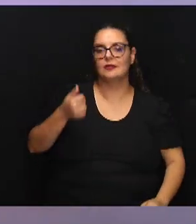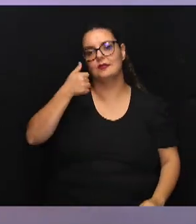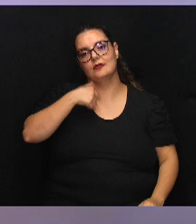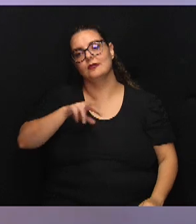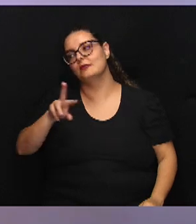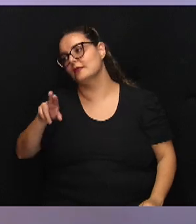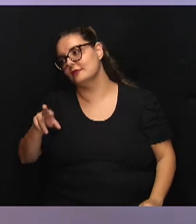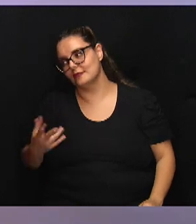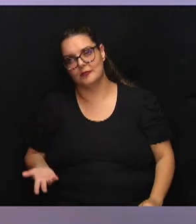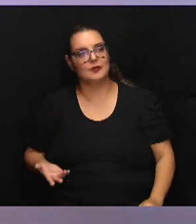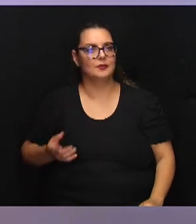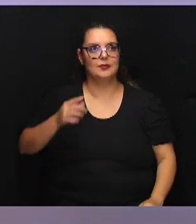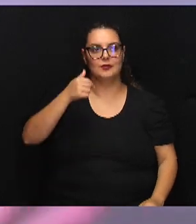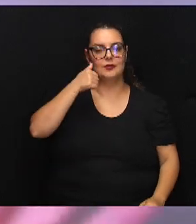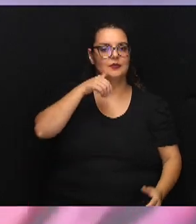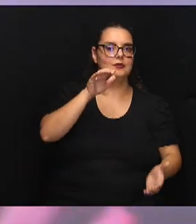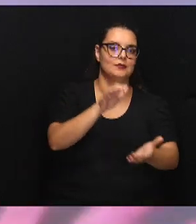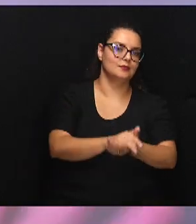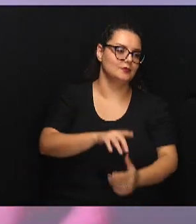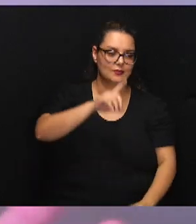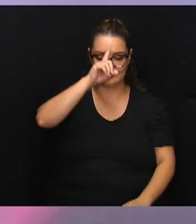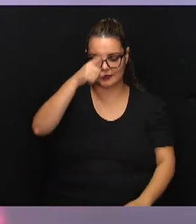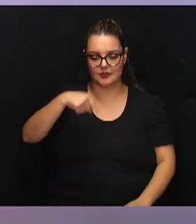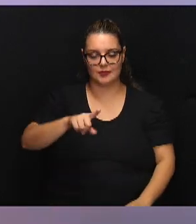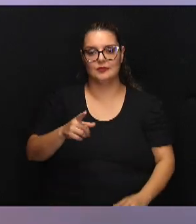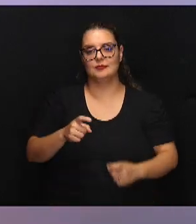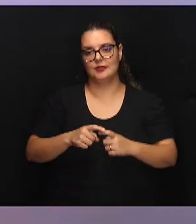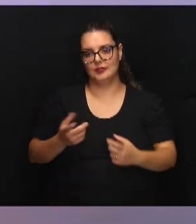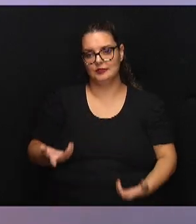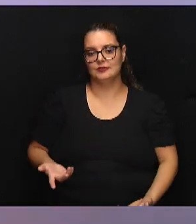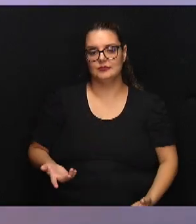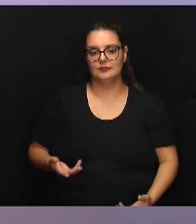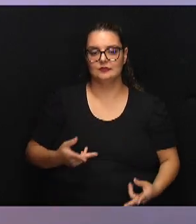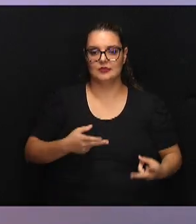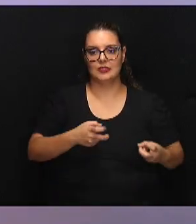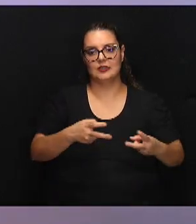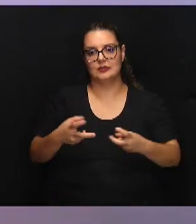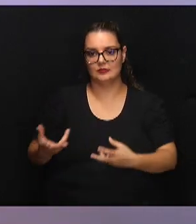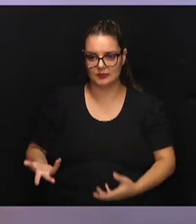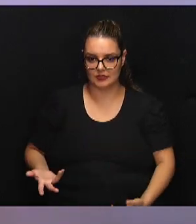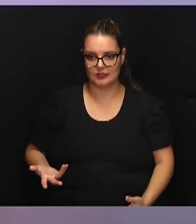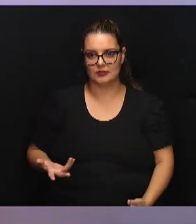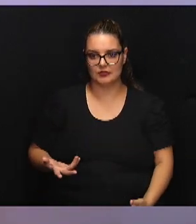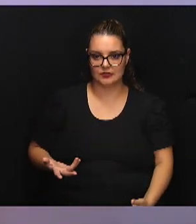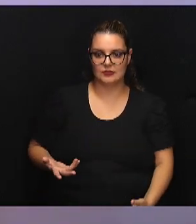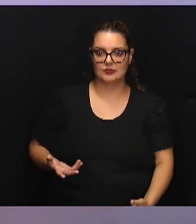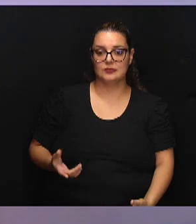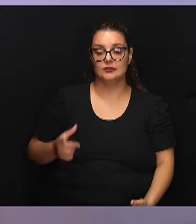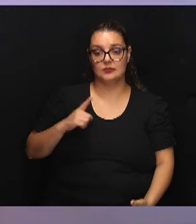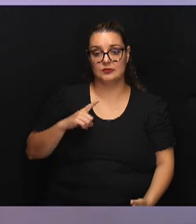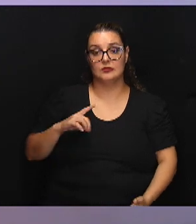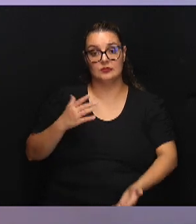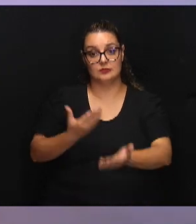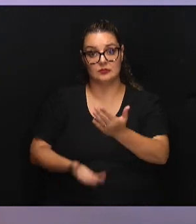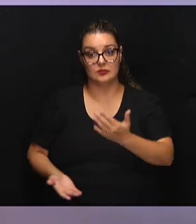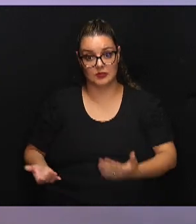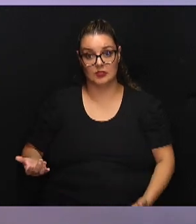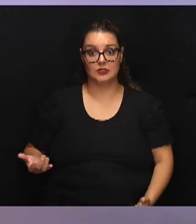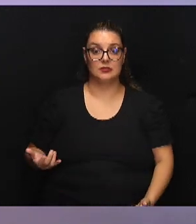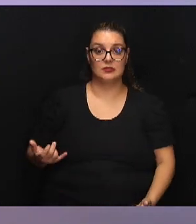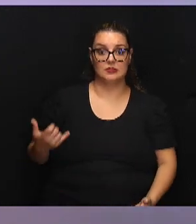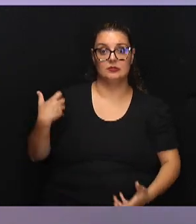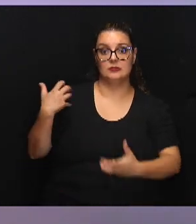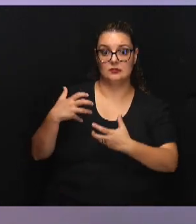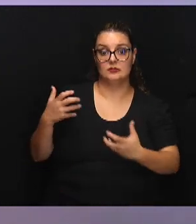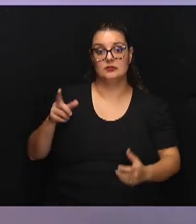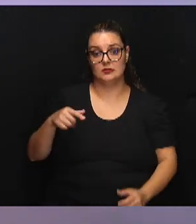marido mandou ir, e aí a gente percebe que quando faz o exame de audição, que tem de fato uma perda de audição ali da idade, e é